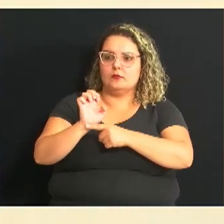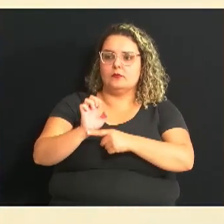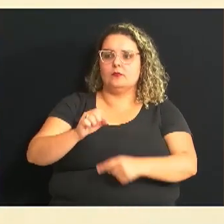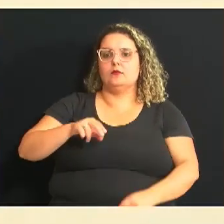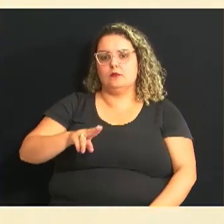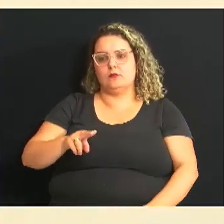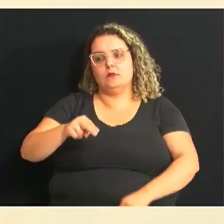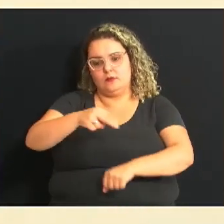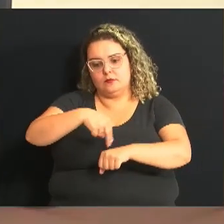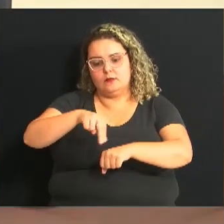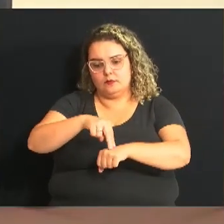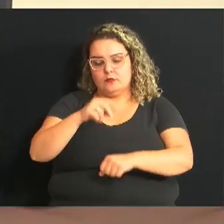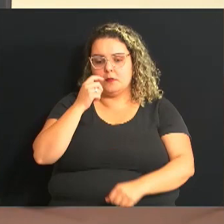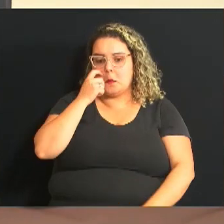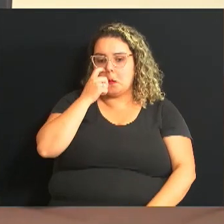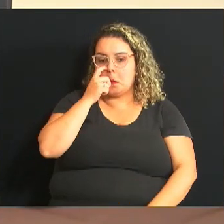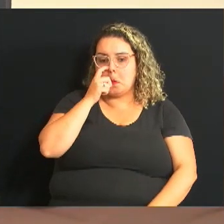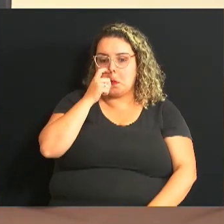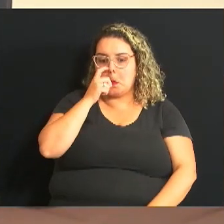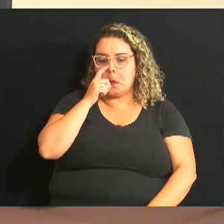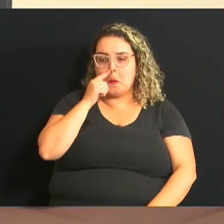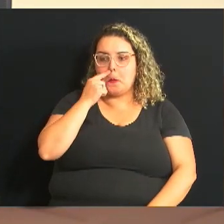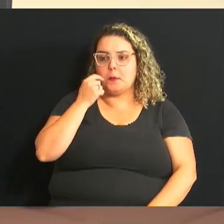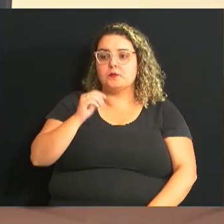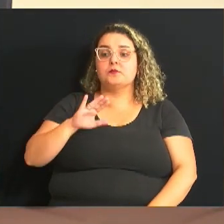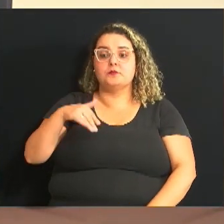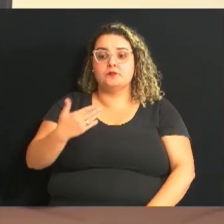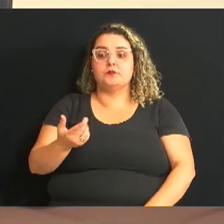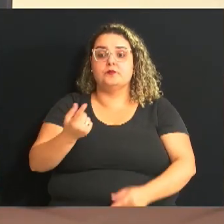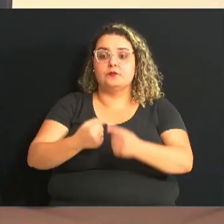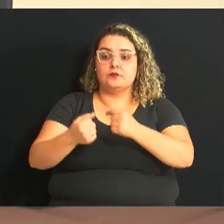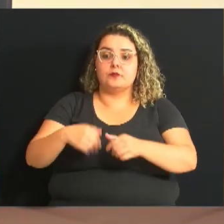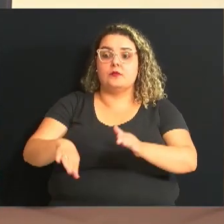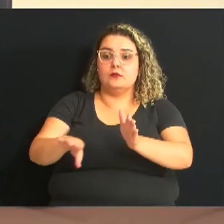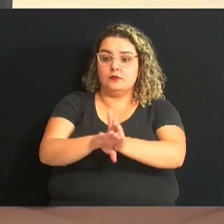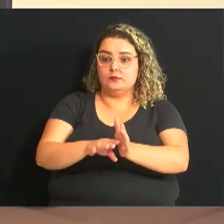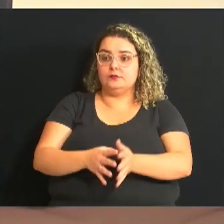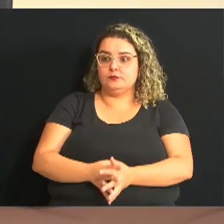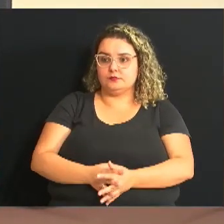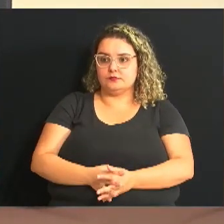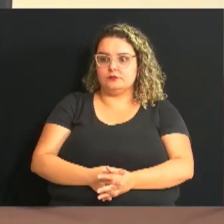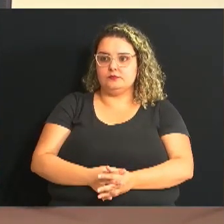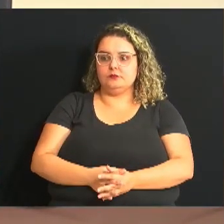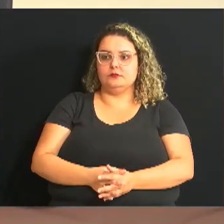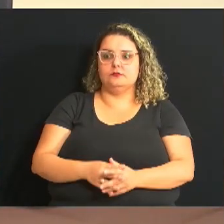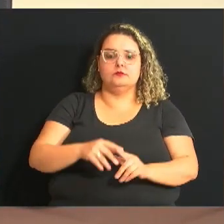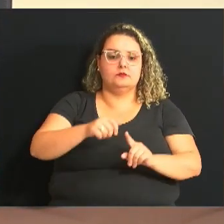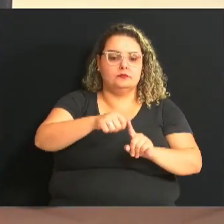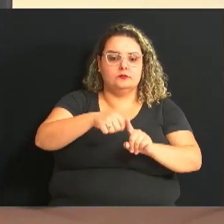nacional. Quando esse valor chega, ele chega por mês? Como que